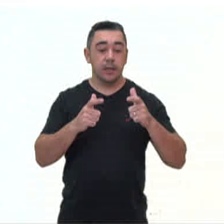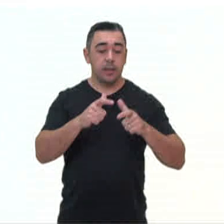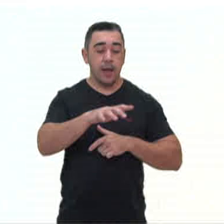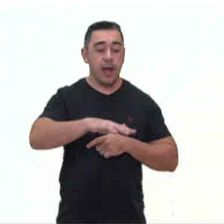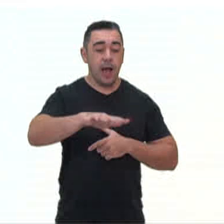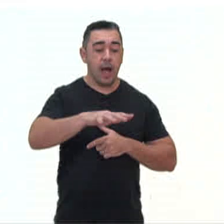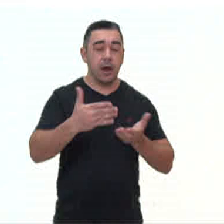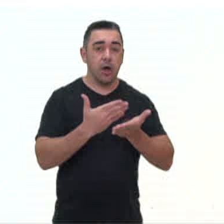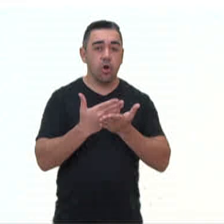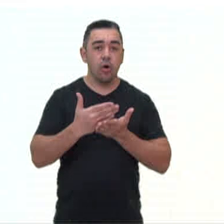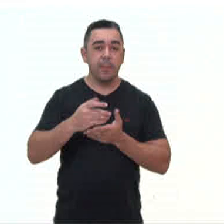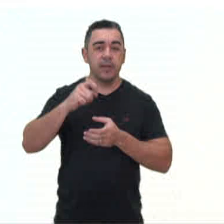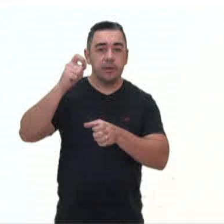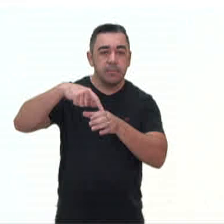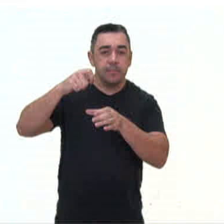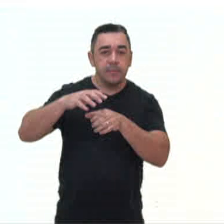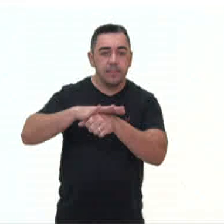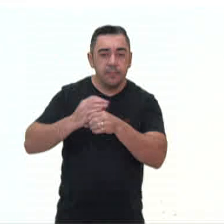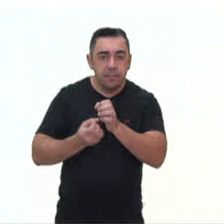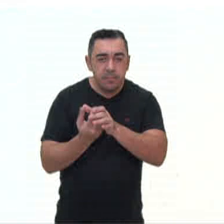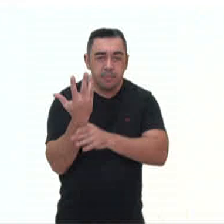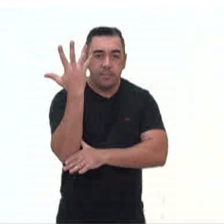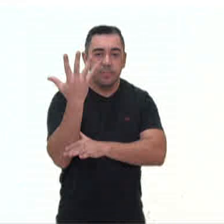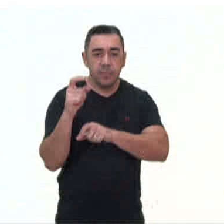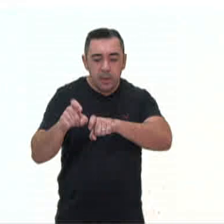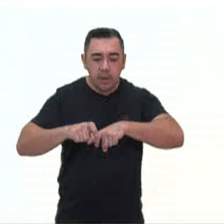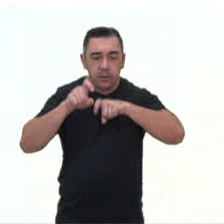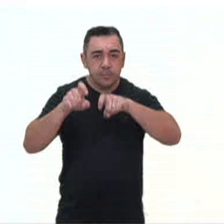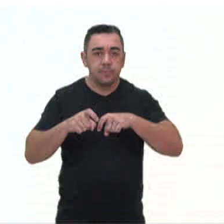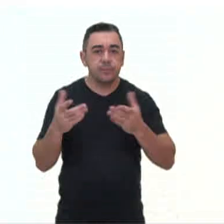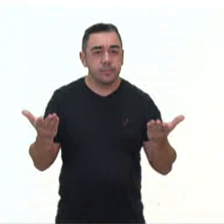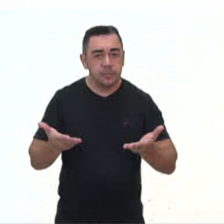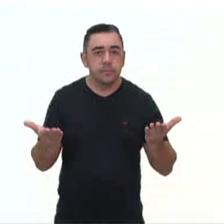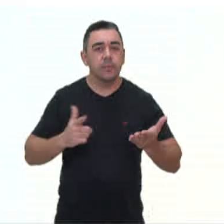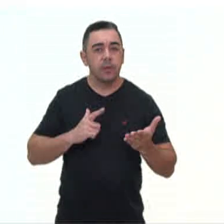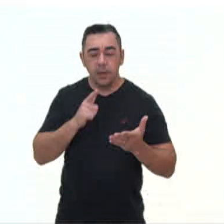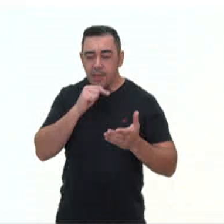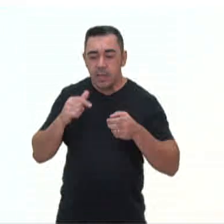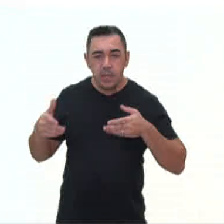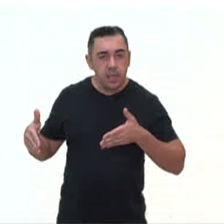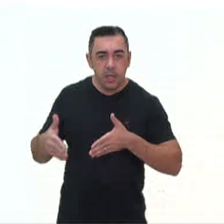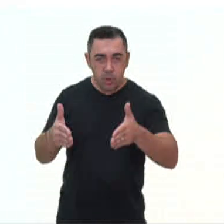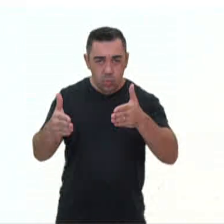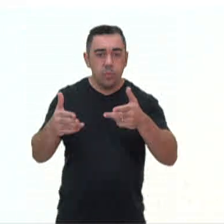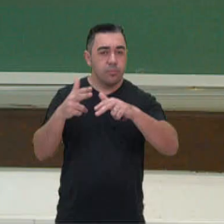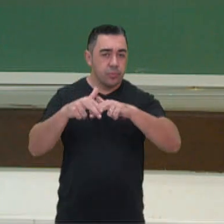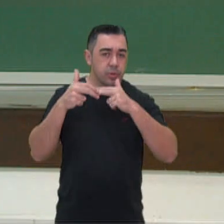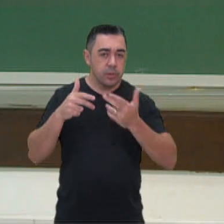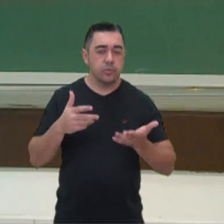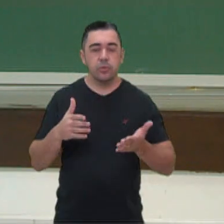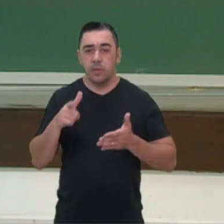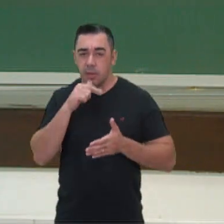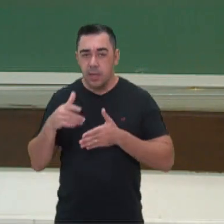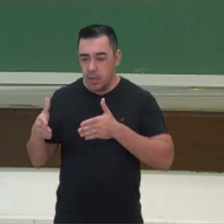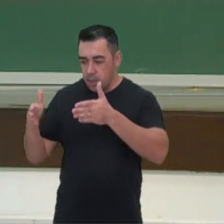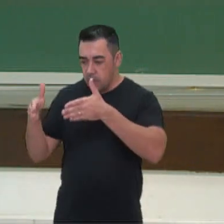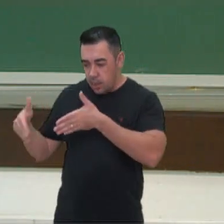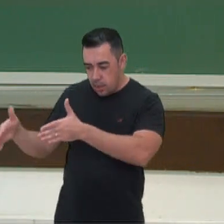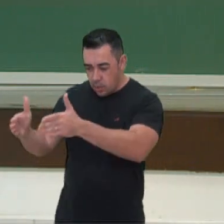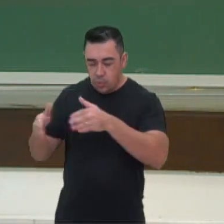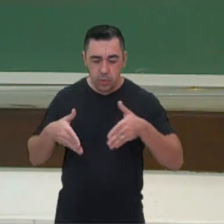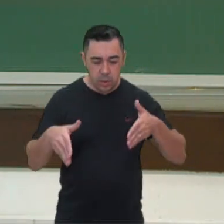área agricultável extensa, favorecida pelos rios. Tigre e